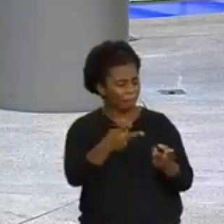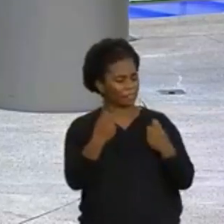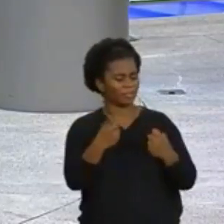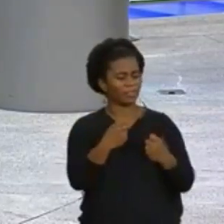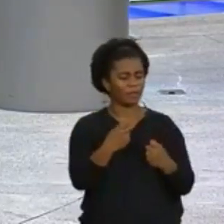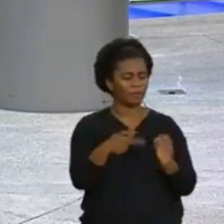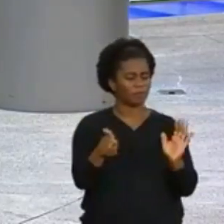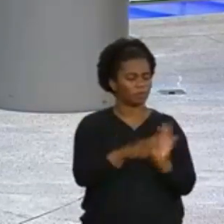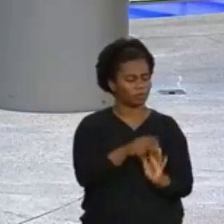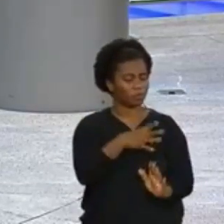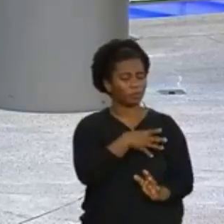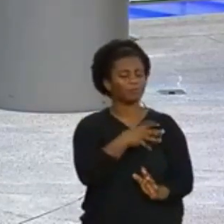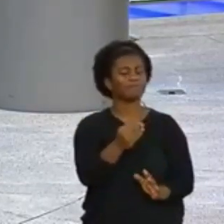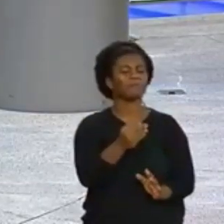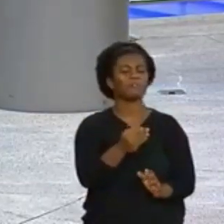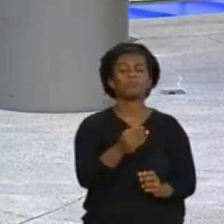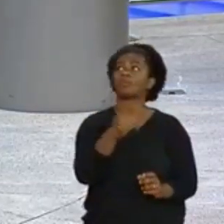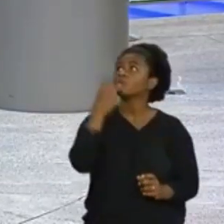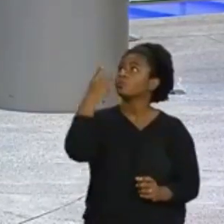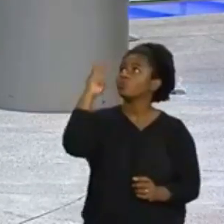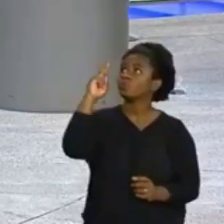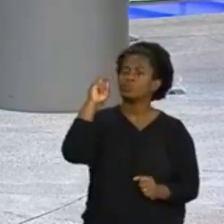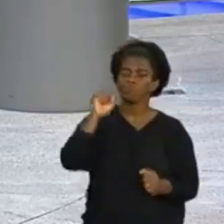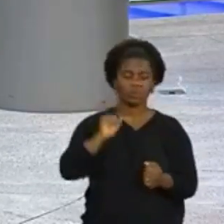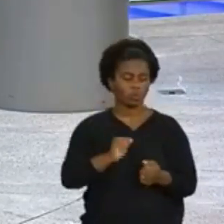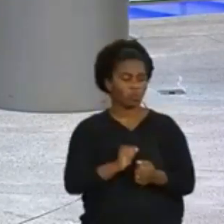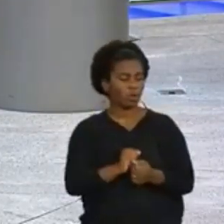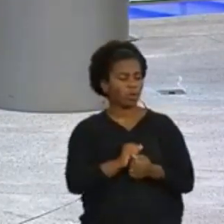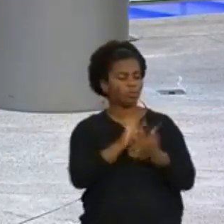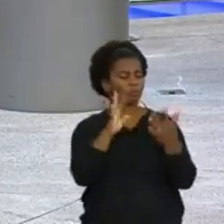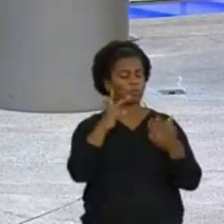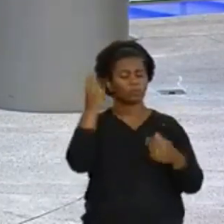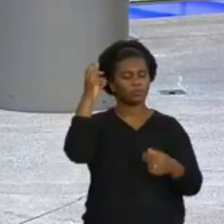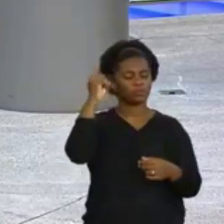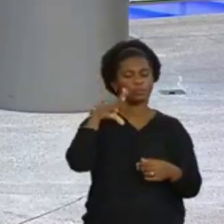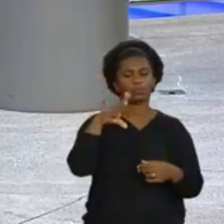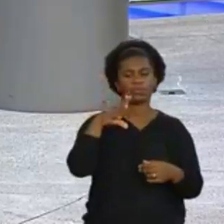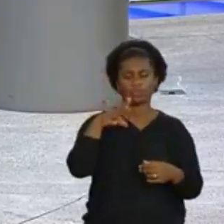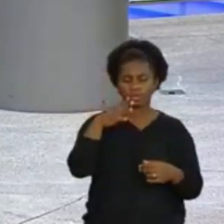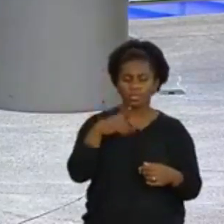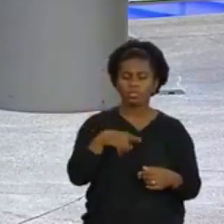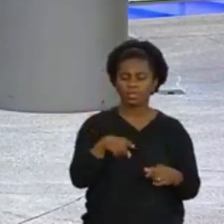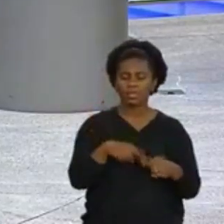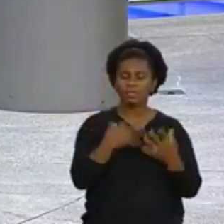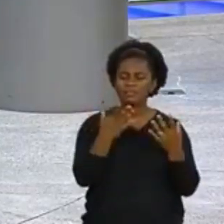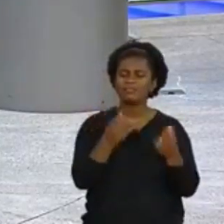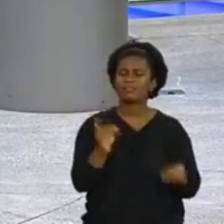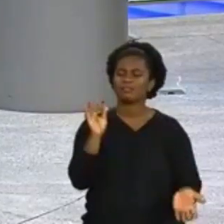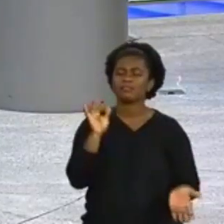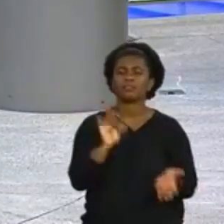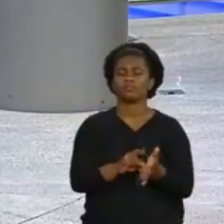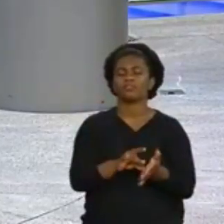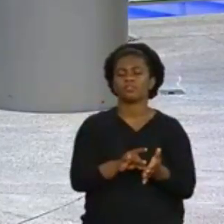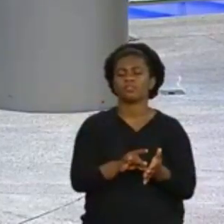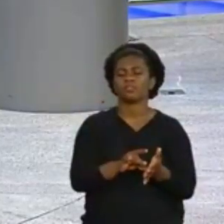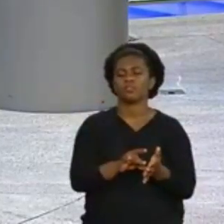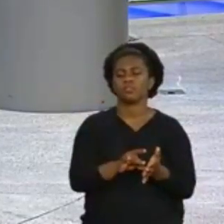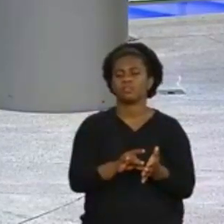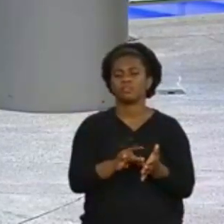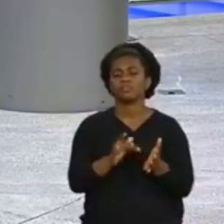se convertam aqueles que não são convertidos, que haja paz nessa casa, nessa família.